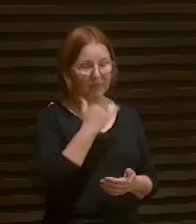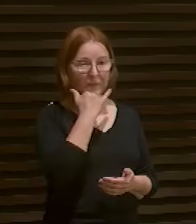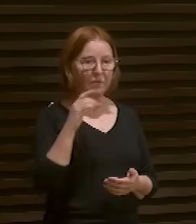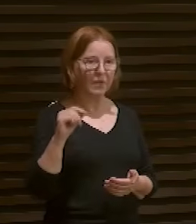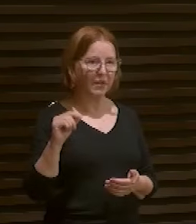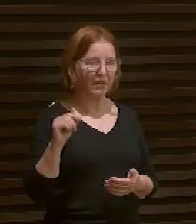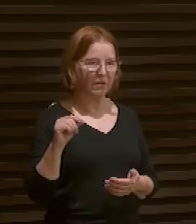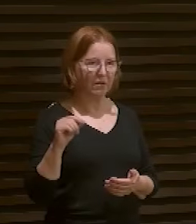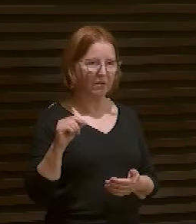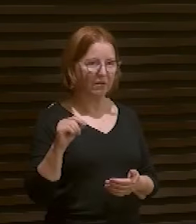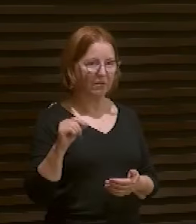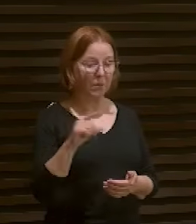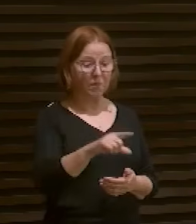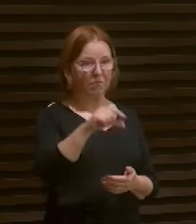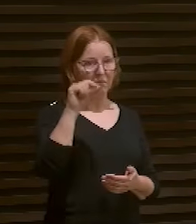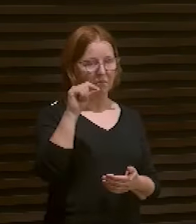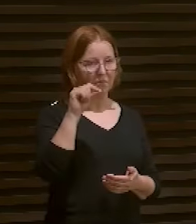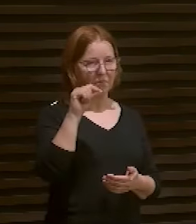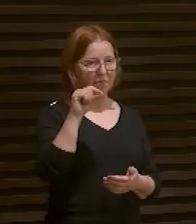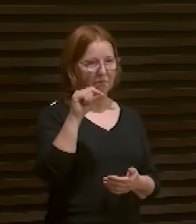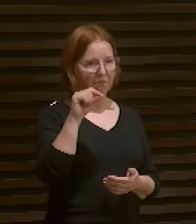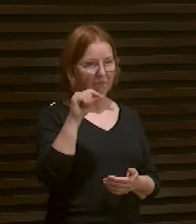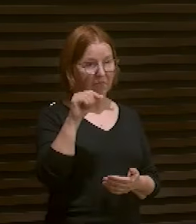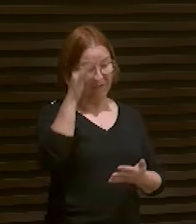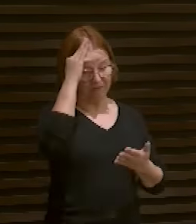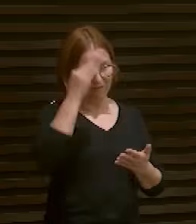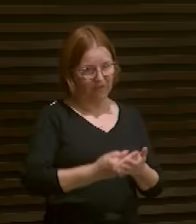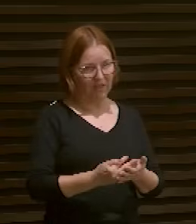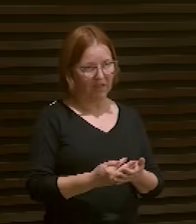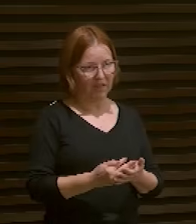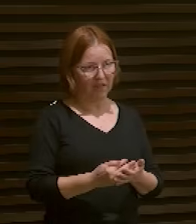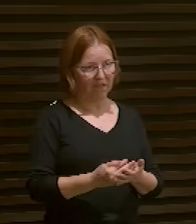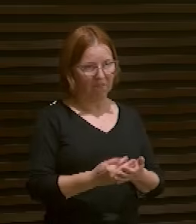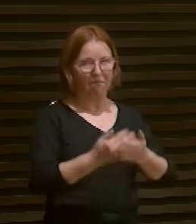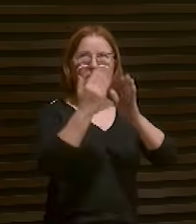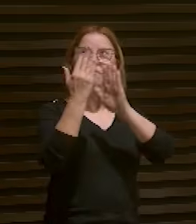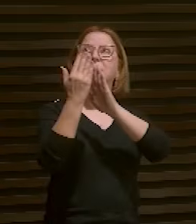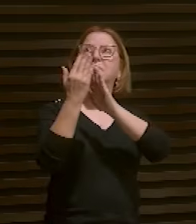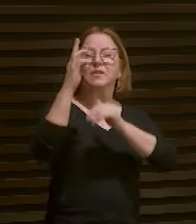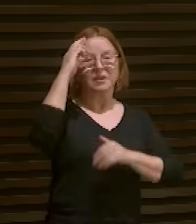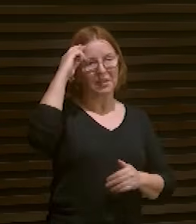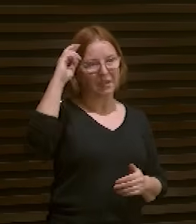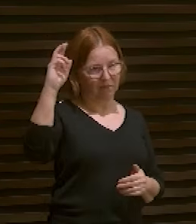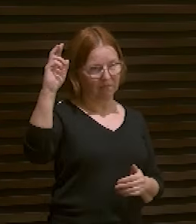Perdão é uma decisão. É um ato de fé. É você chegar diante de Deus e falar, Senhor,